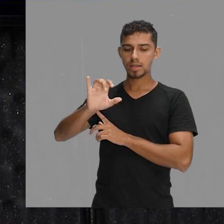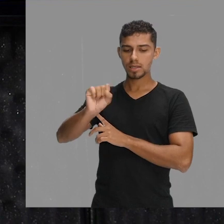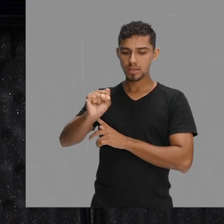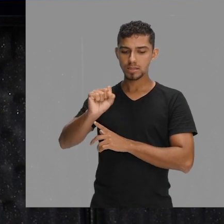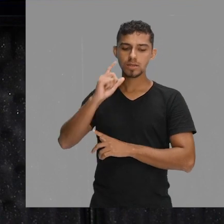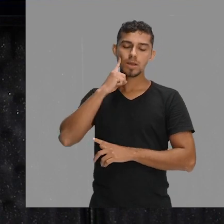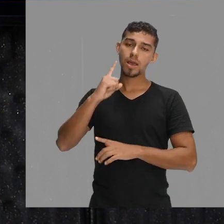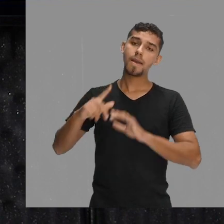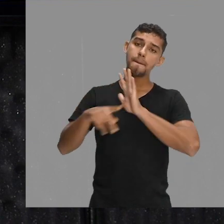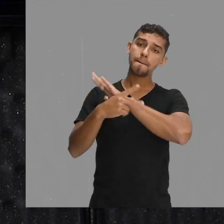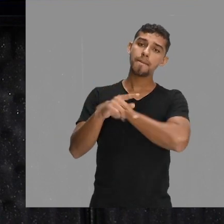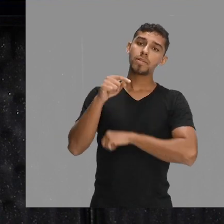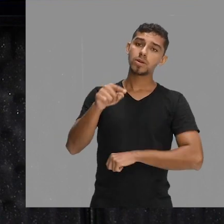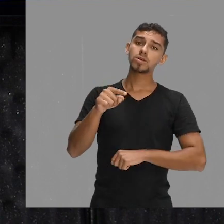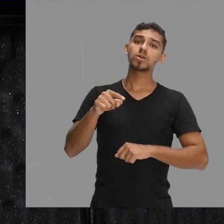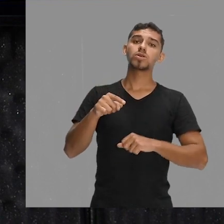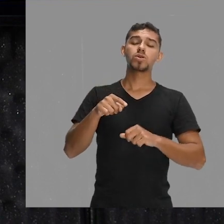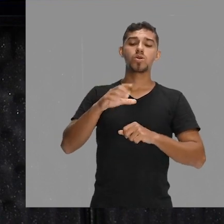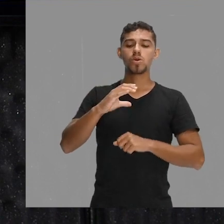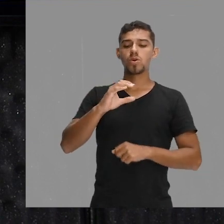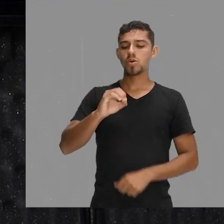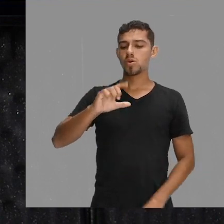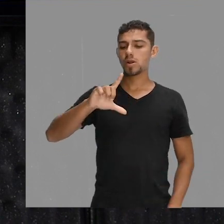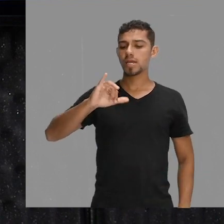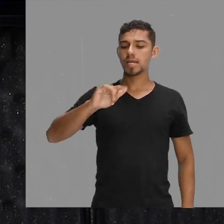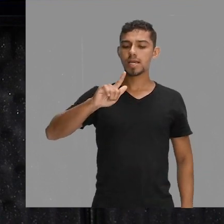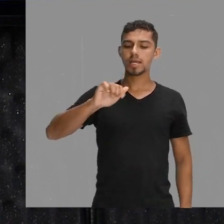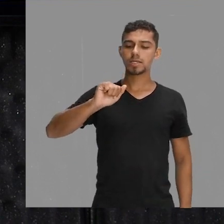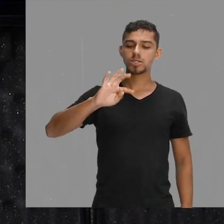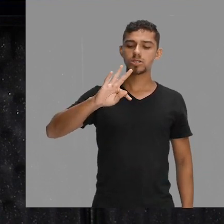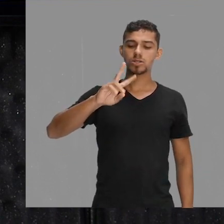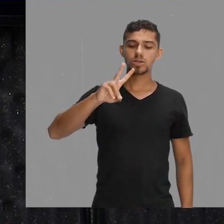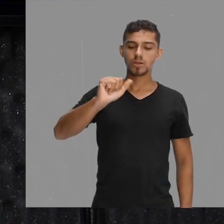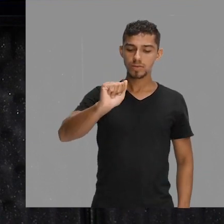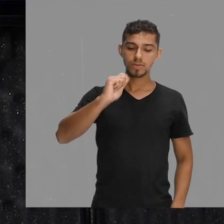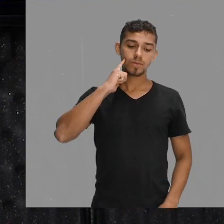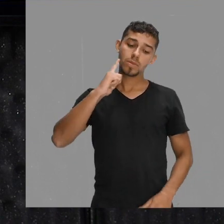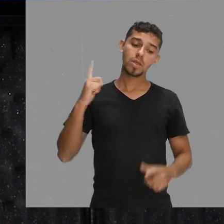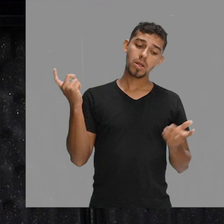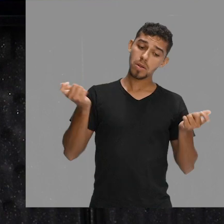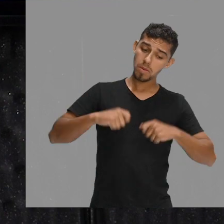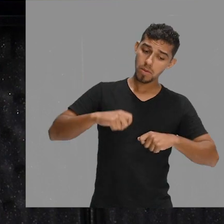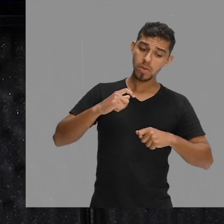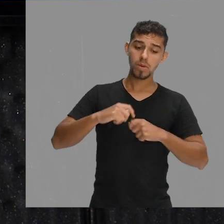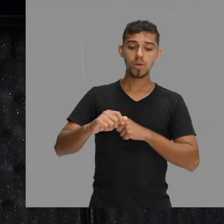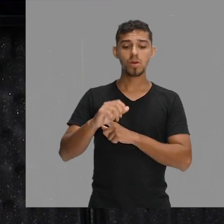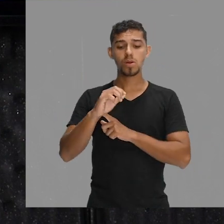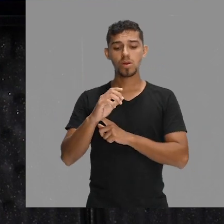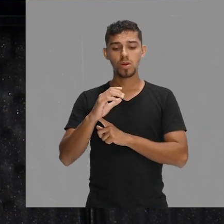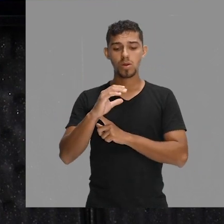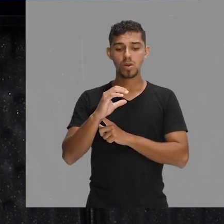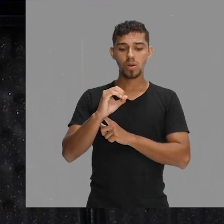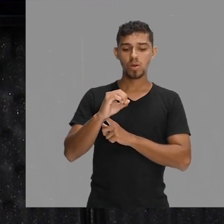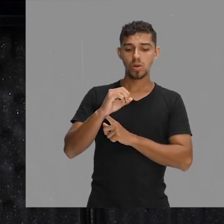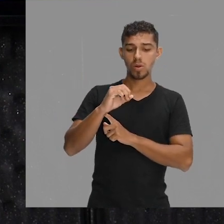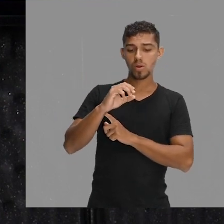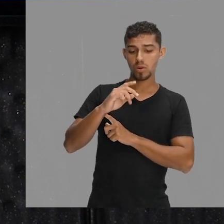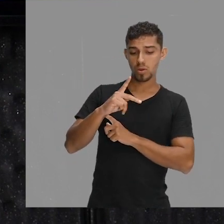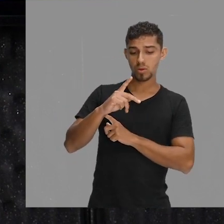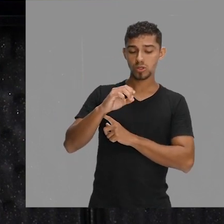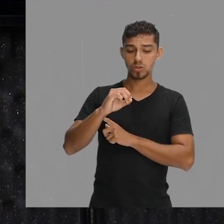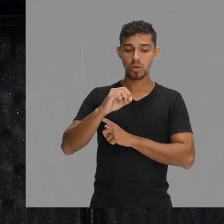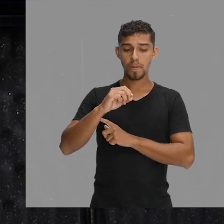propriedades qualitativas, que podem ser tonoscopia, ebullioscopia, crioscopia e a